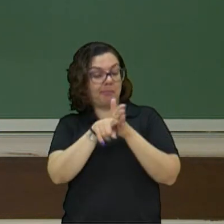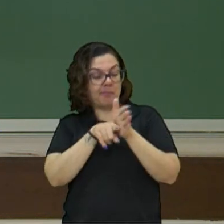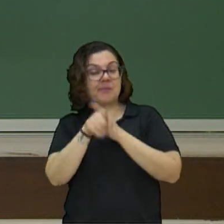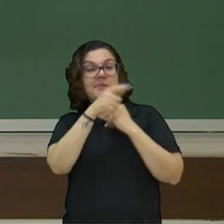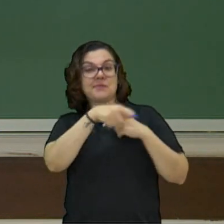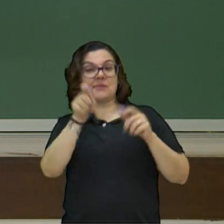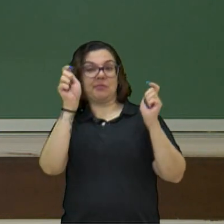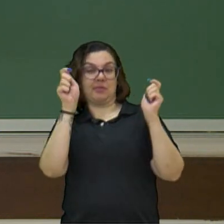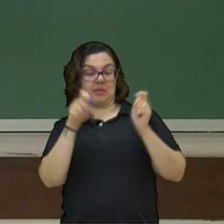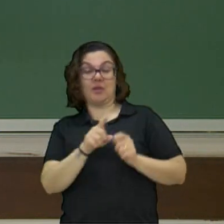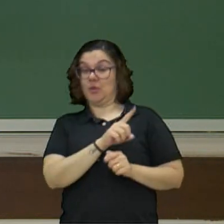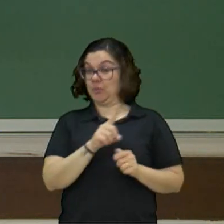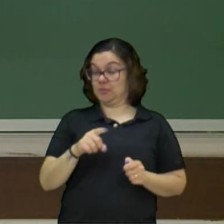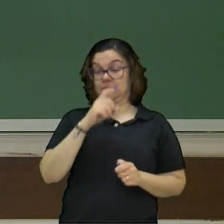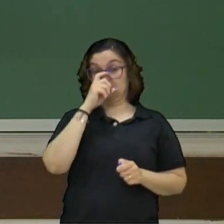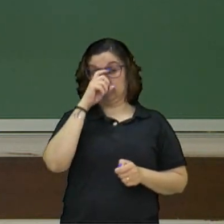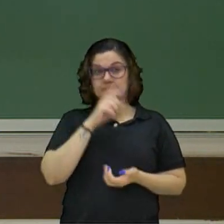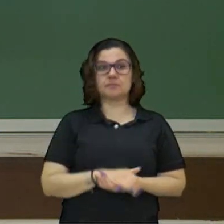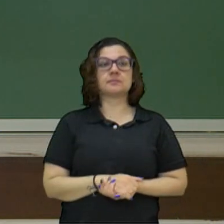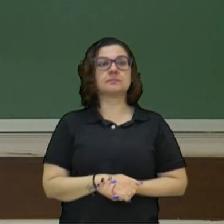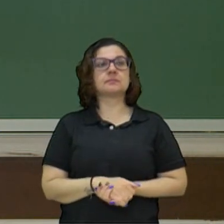este objetivo